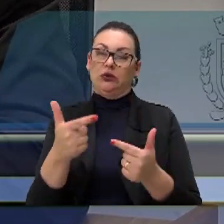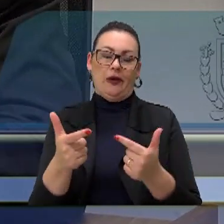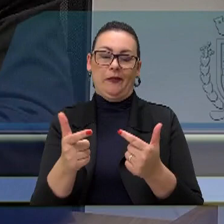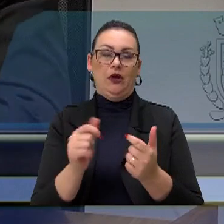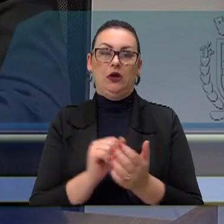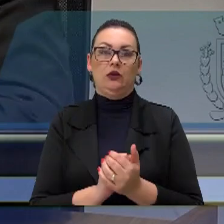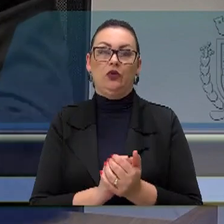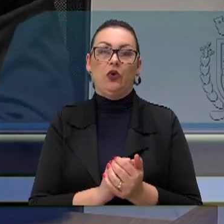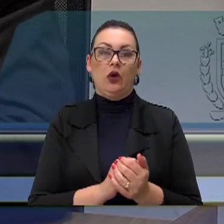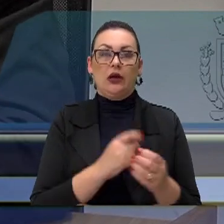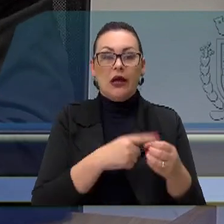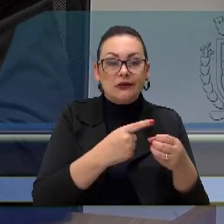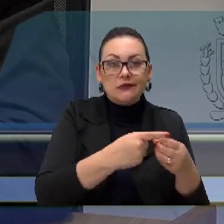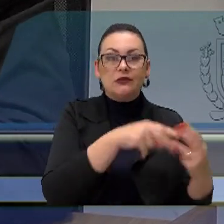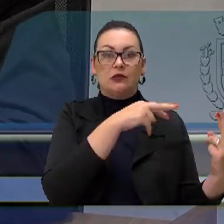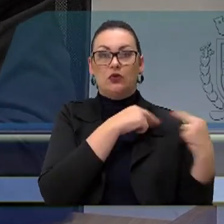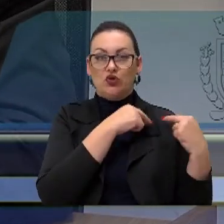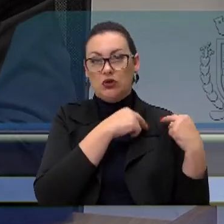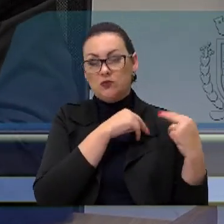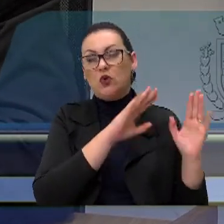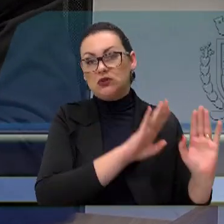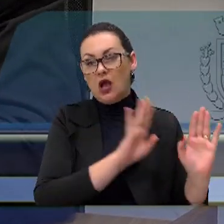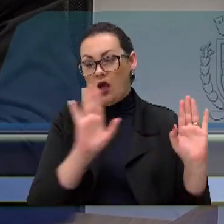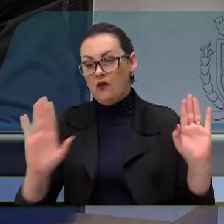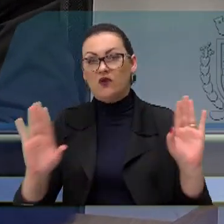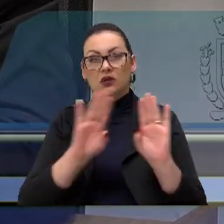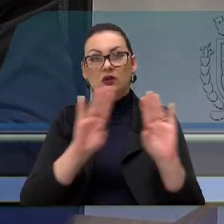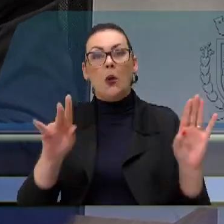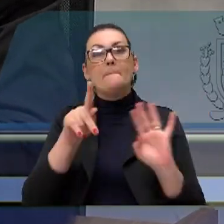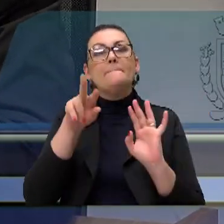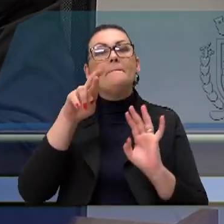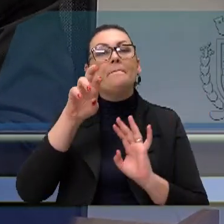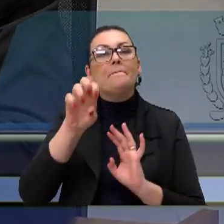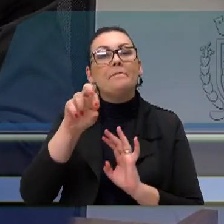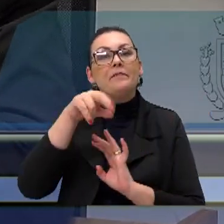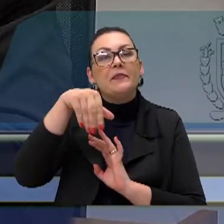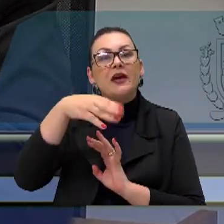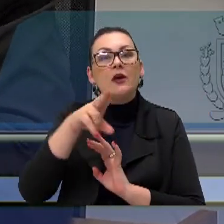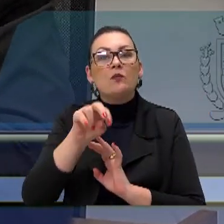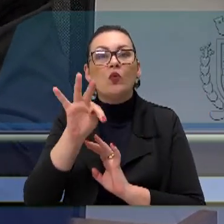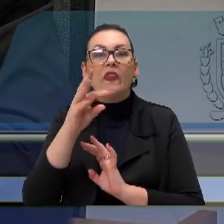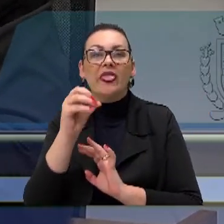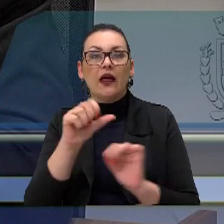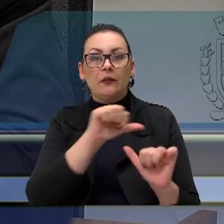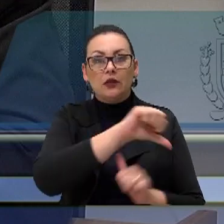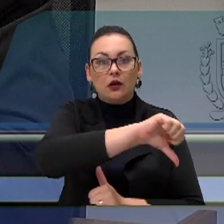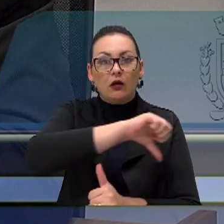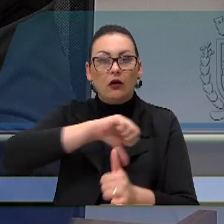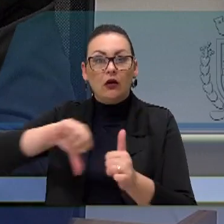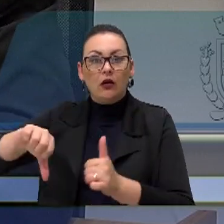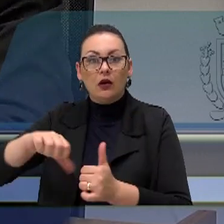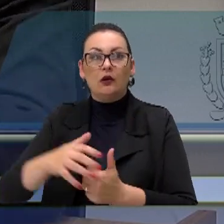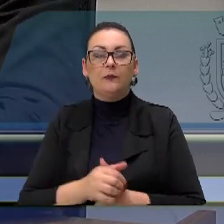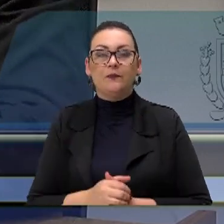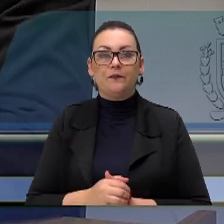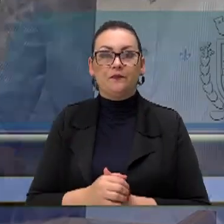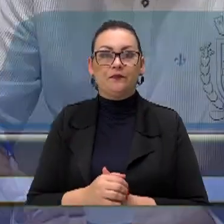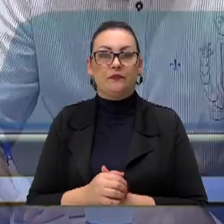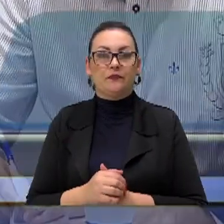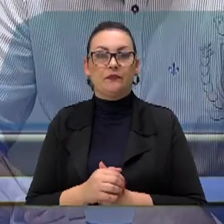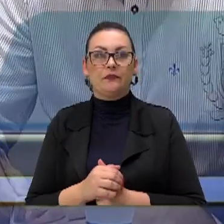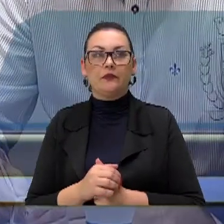todos os encargos do funcionário na origem. Então, é uma permuta de um servidor por uma servidora, com o município de Rio Pardo.